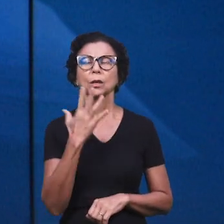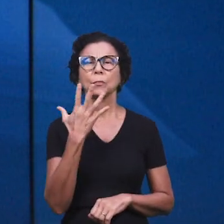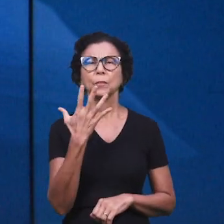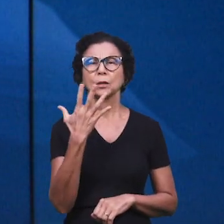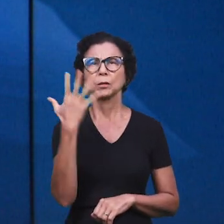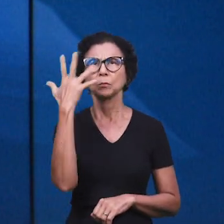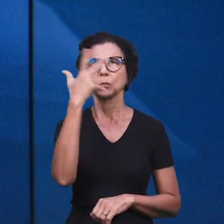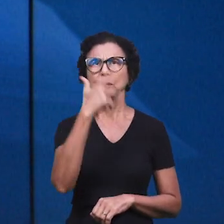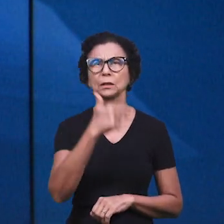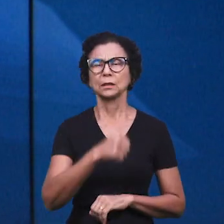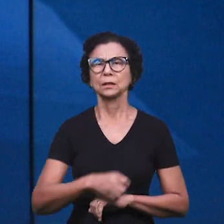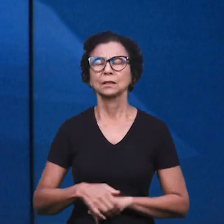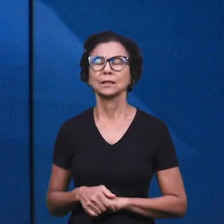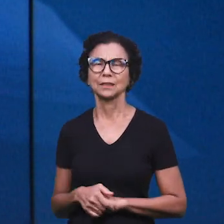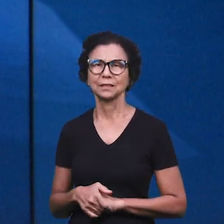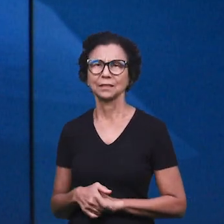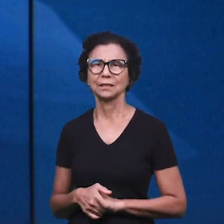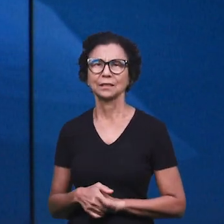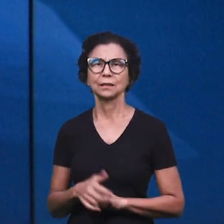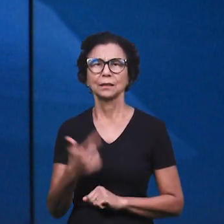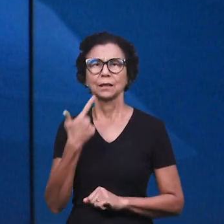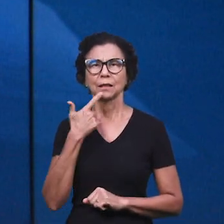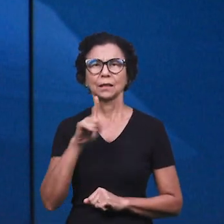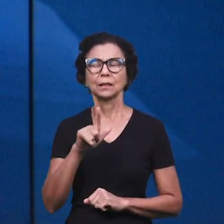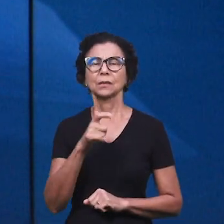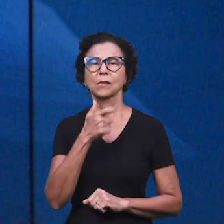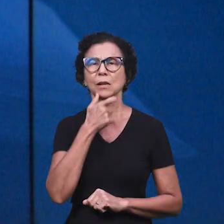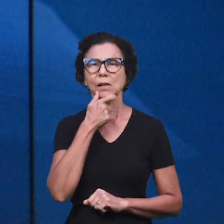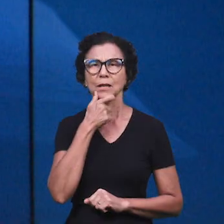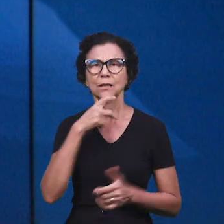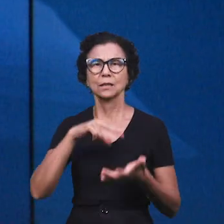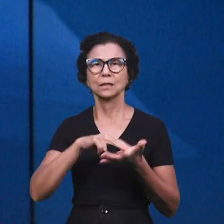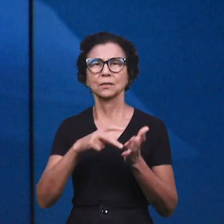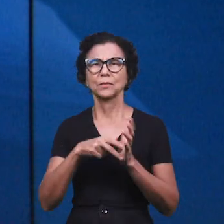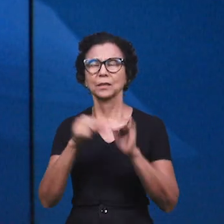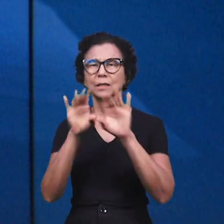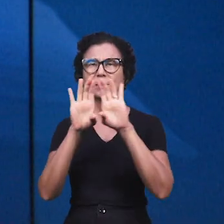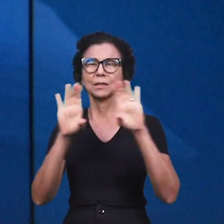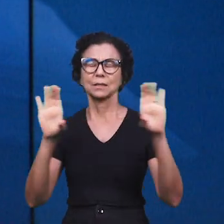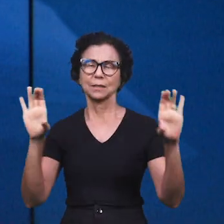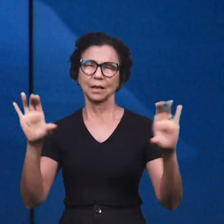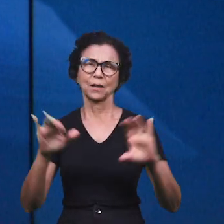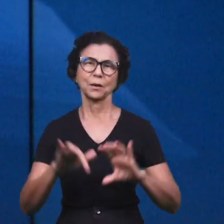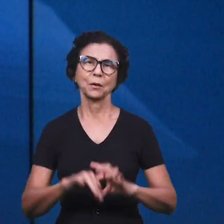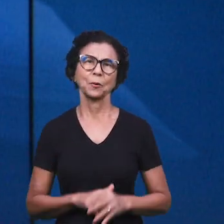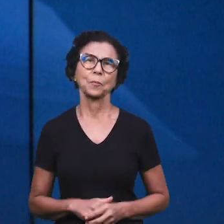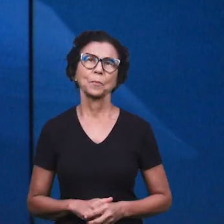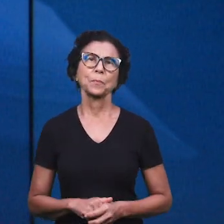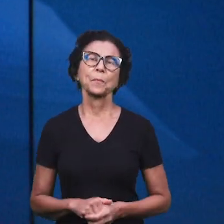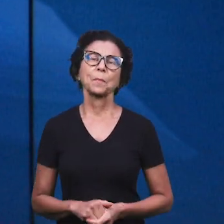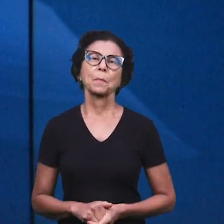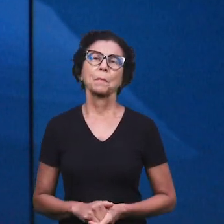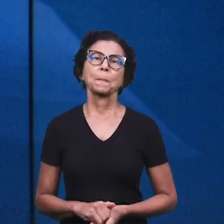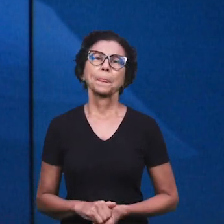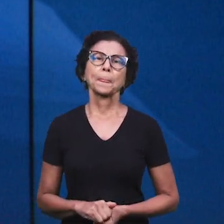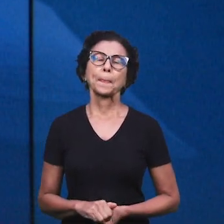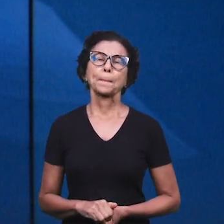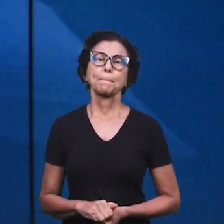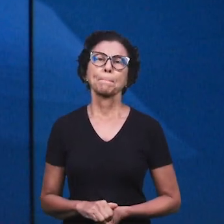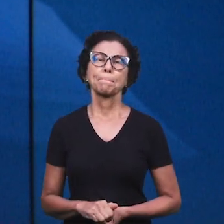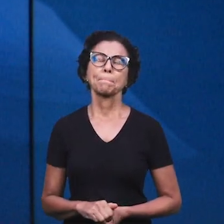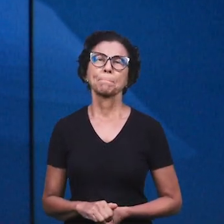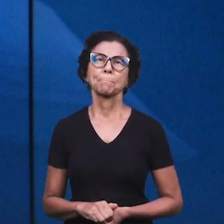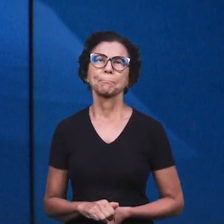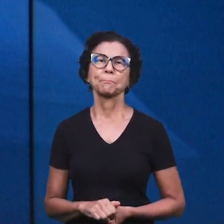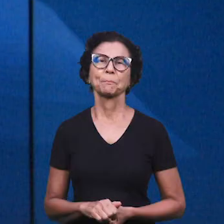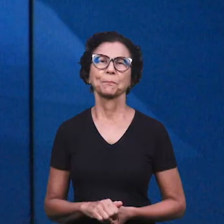né? Então, a Heaven Sintra, ela é lá de Cacoal, lá no estado de Rondônia. Ela vai responder a pergunta